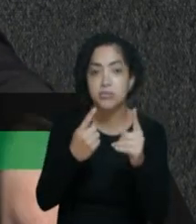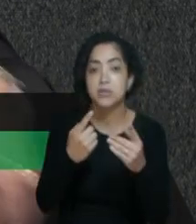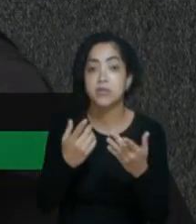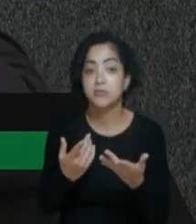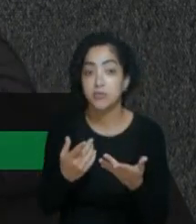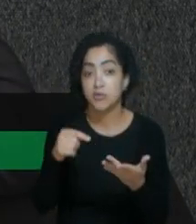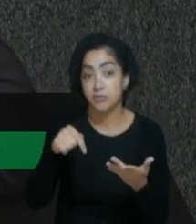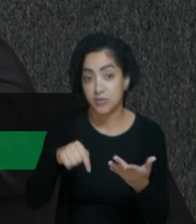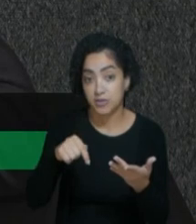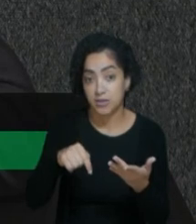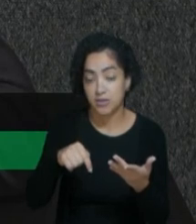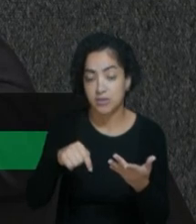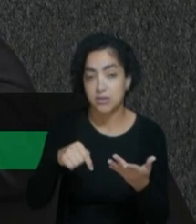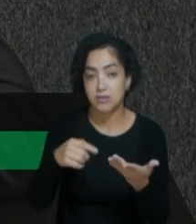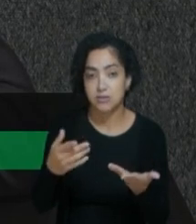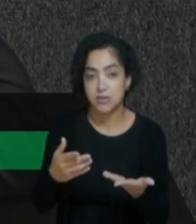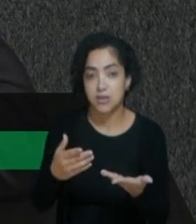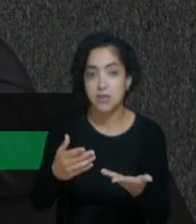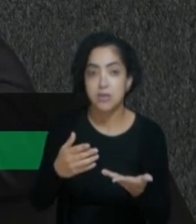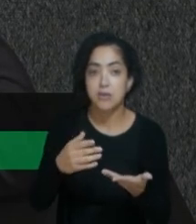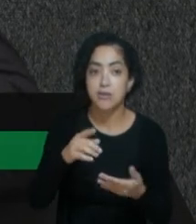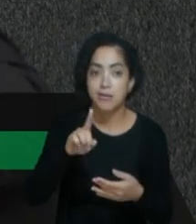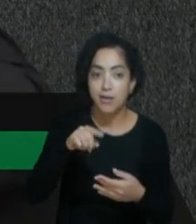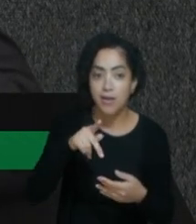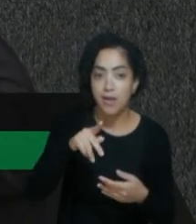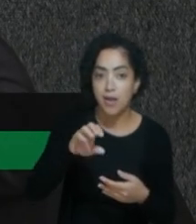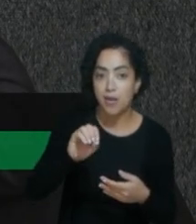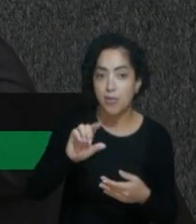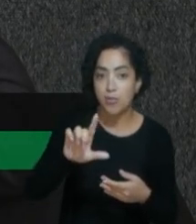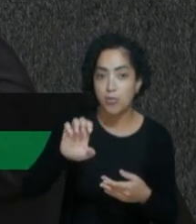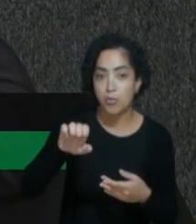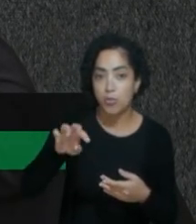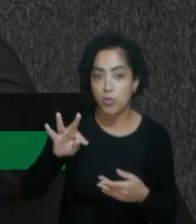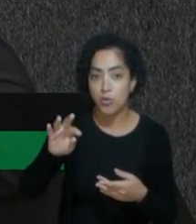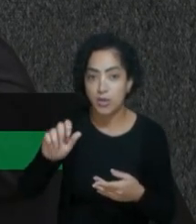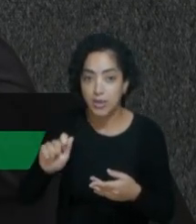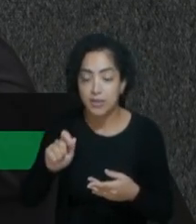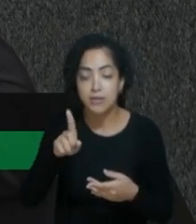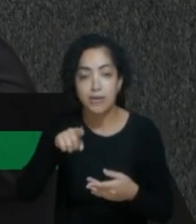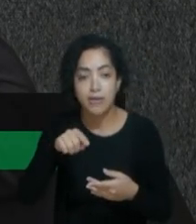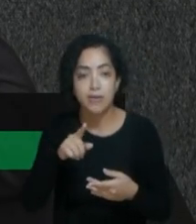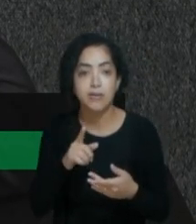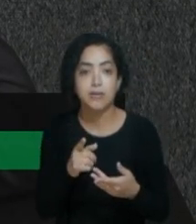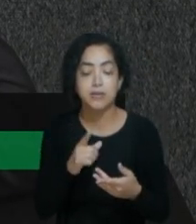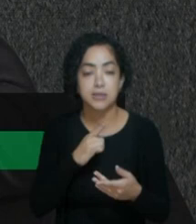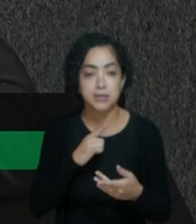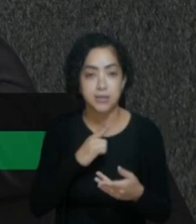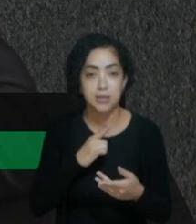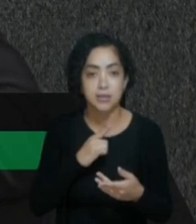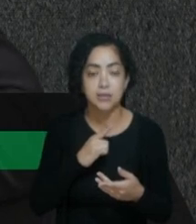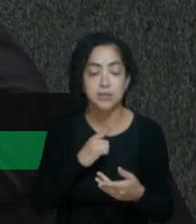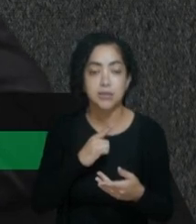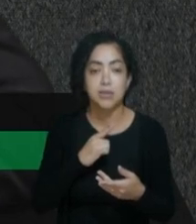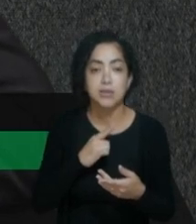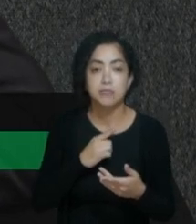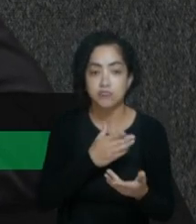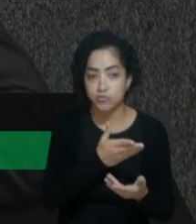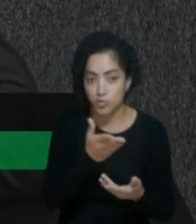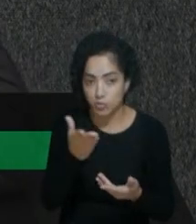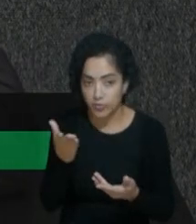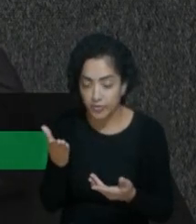aqui a polenta é uma delas e o tombo da polenta já é um o deputado Thiago Zil Deputado